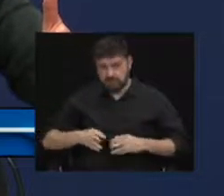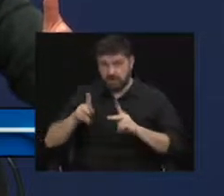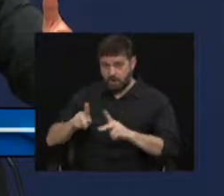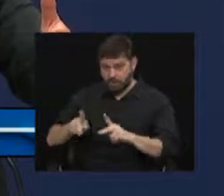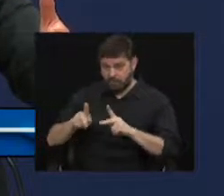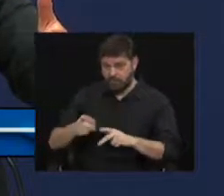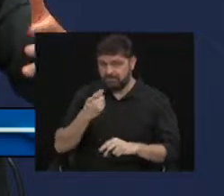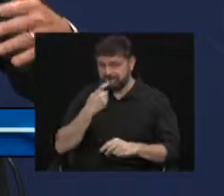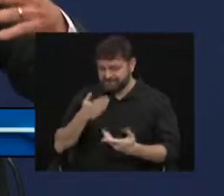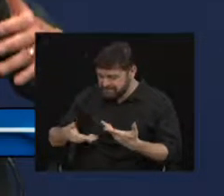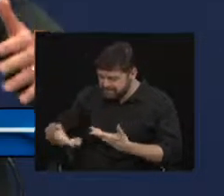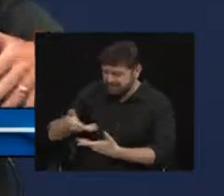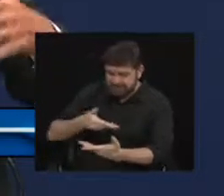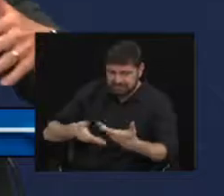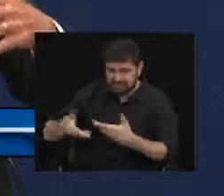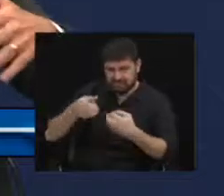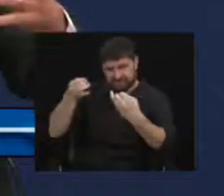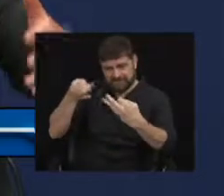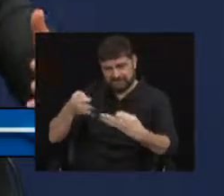aí eles exageram na defesa